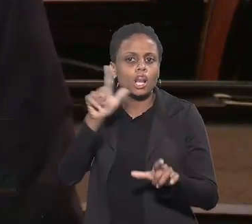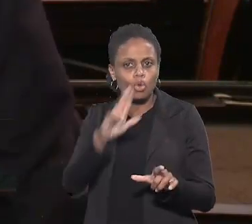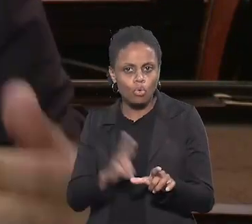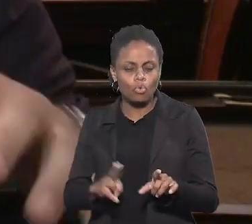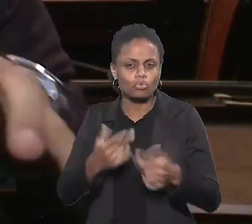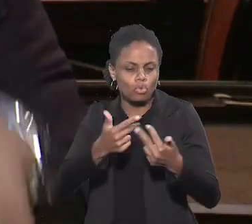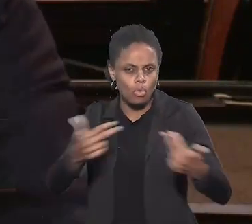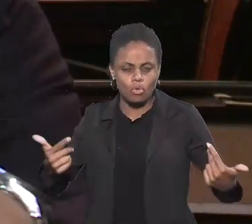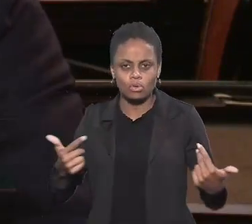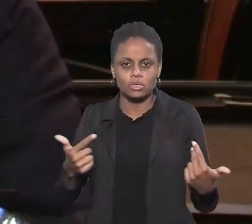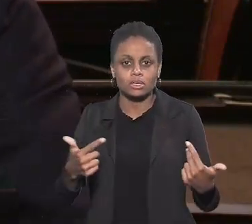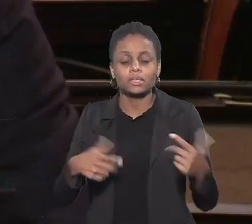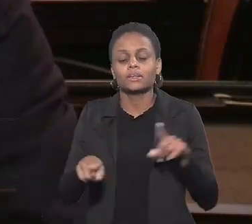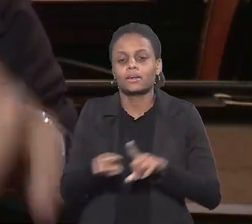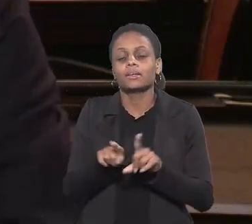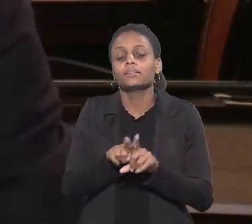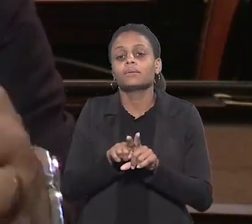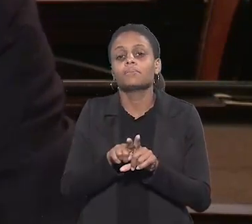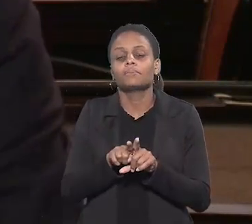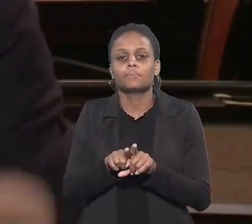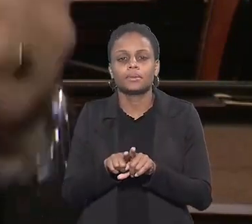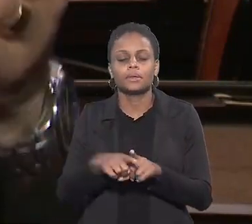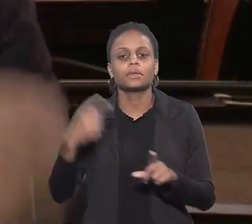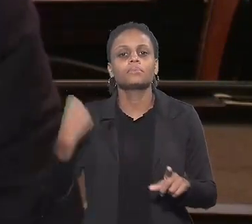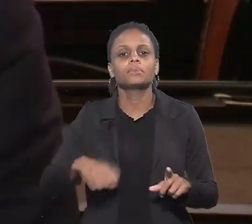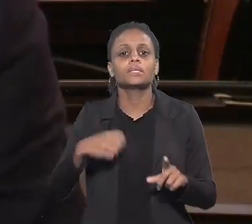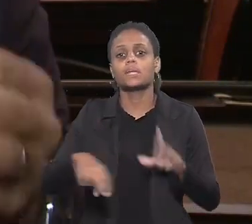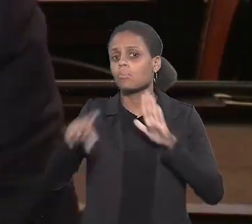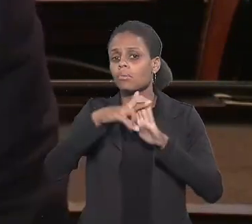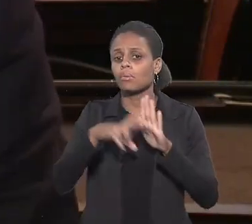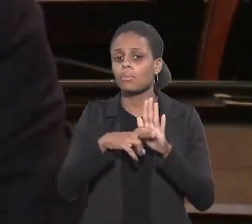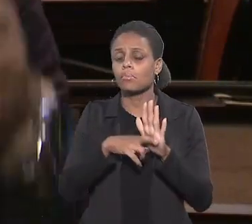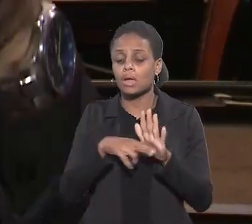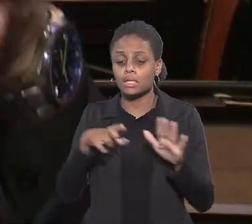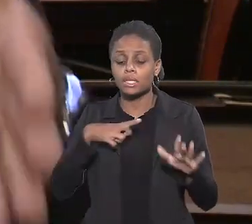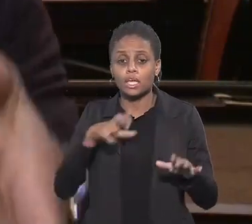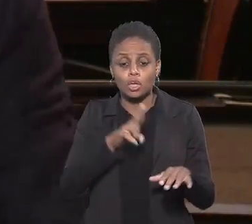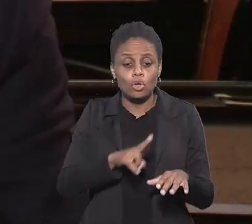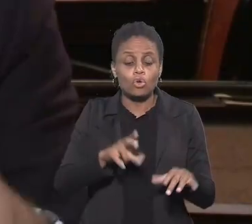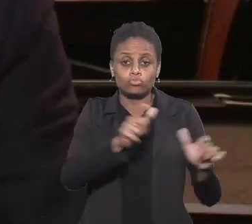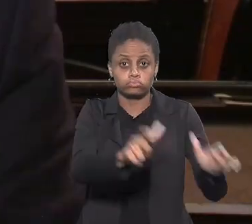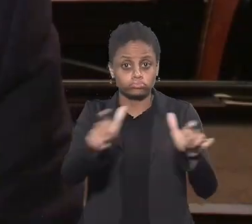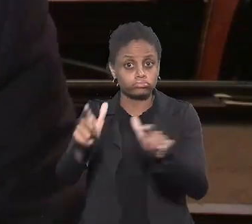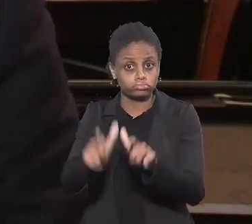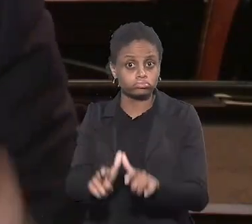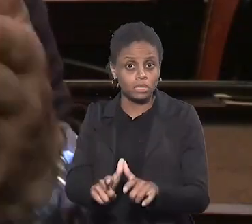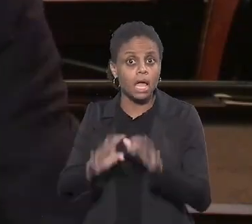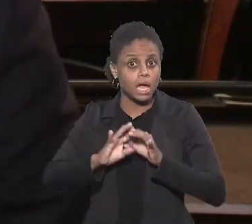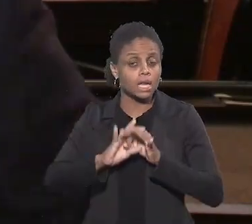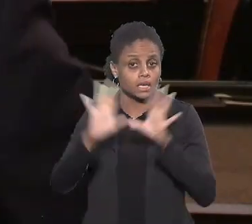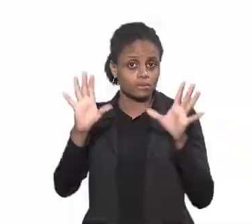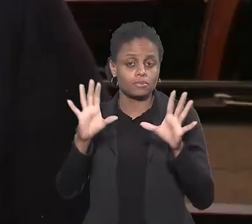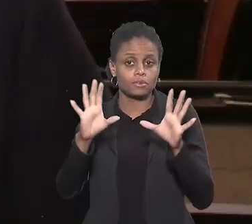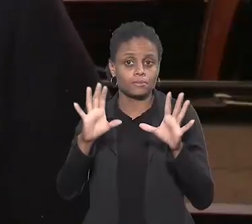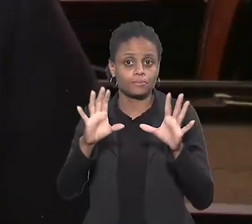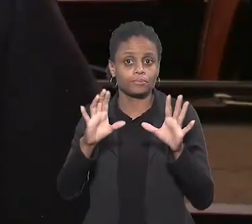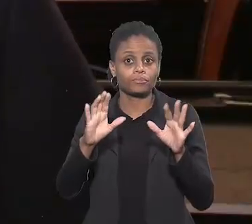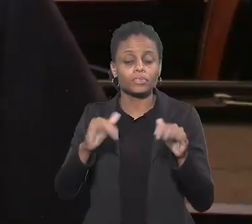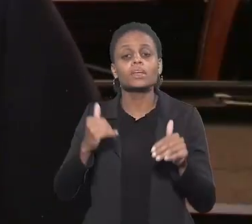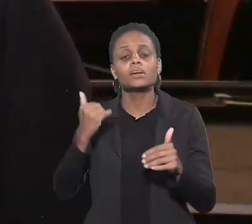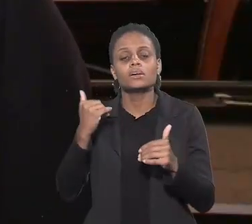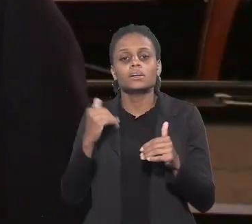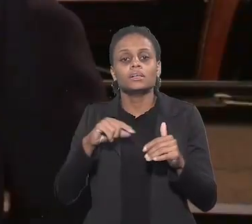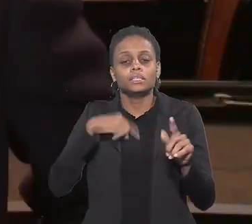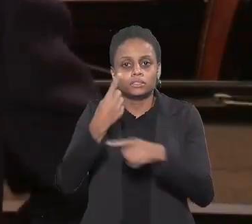lanterna, e prevê também a regulamentação para eles andarem em lugar permitido pelos órgãos. Saindo aqui